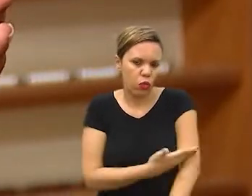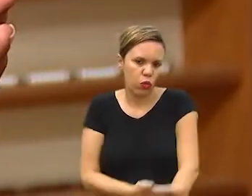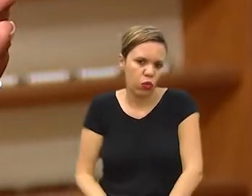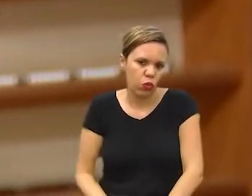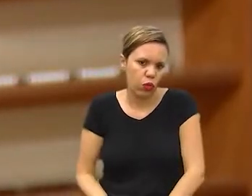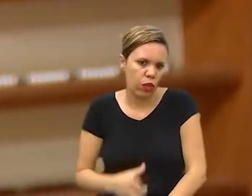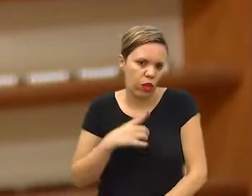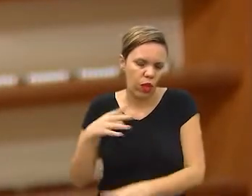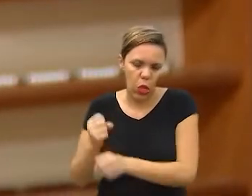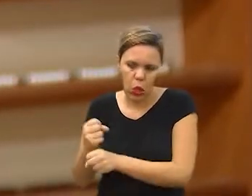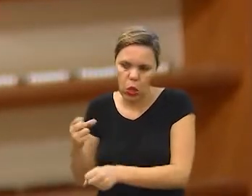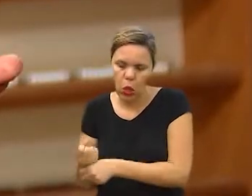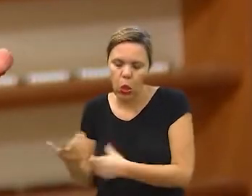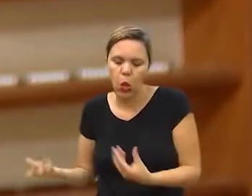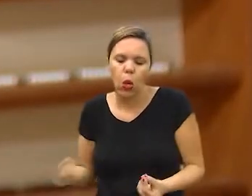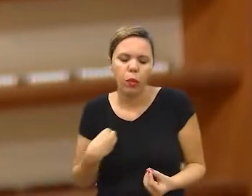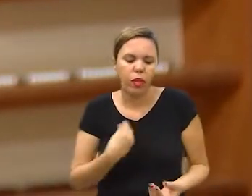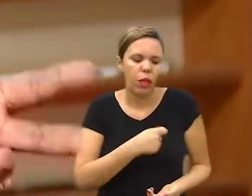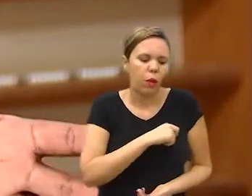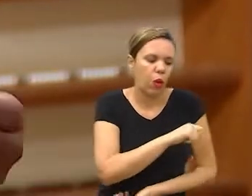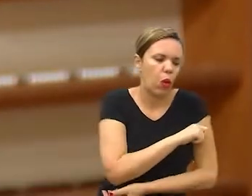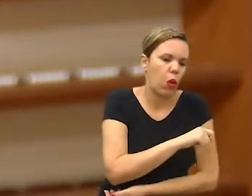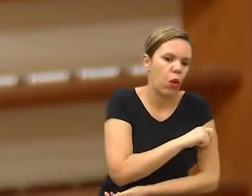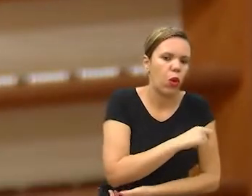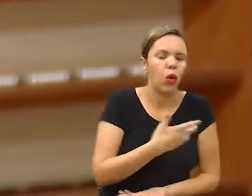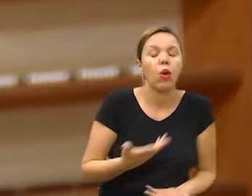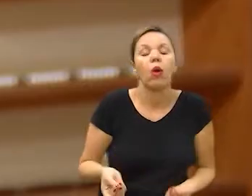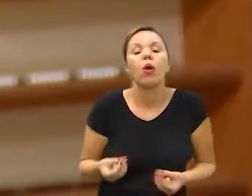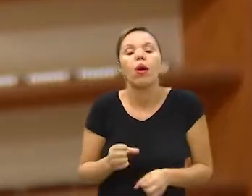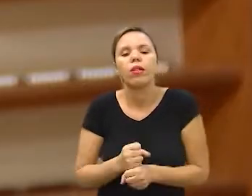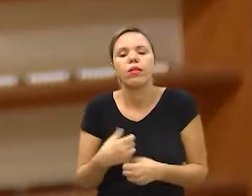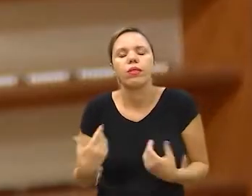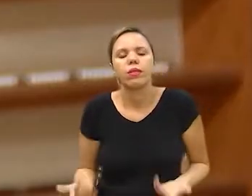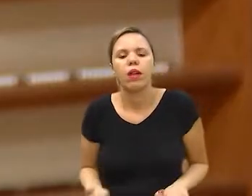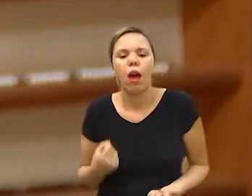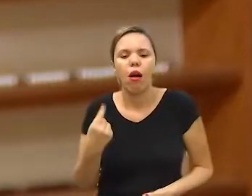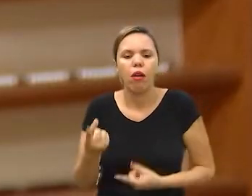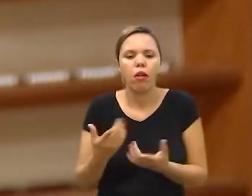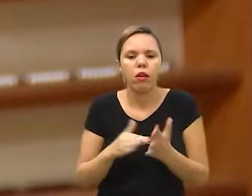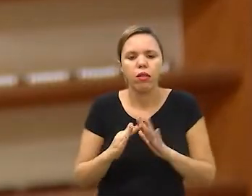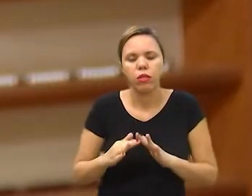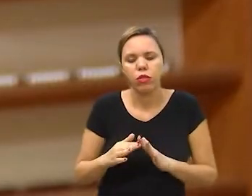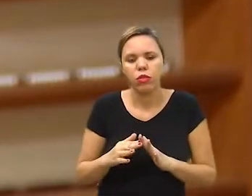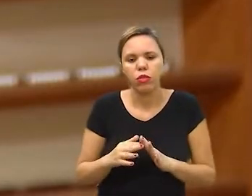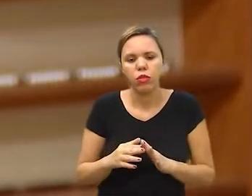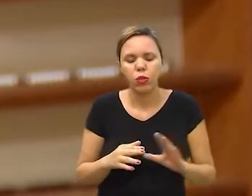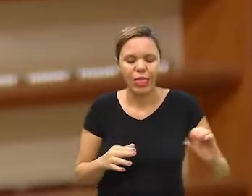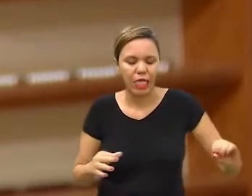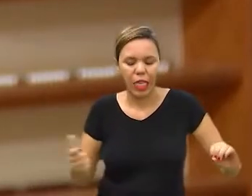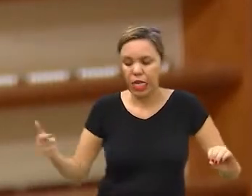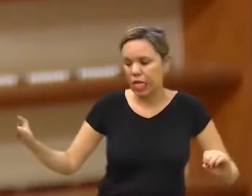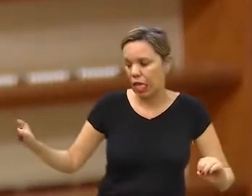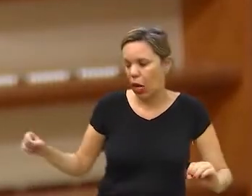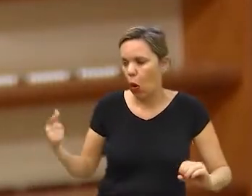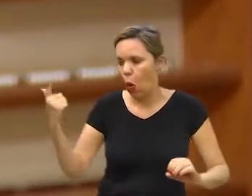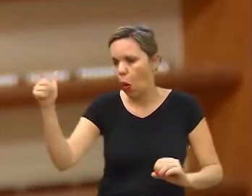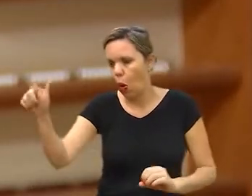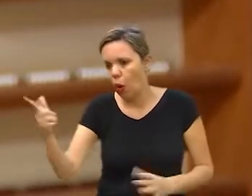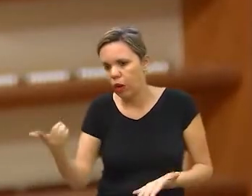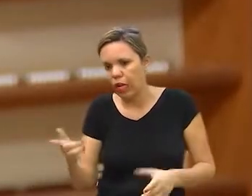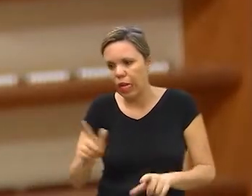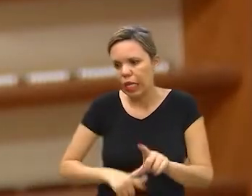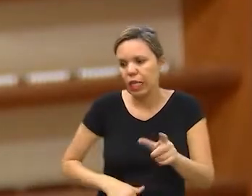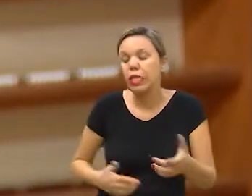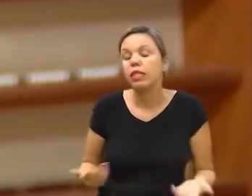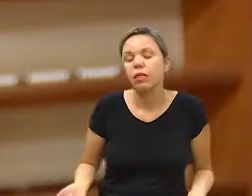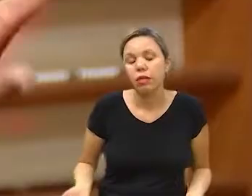acostumados a ter nota. Ai, como é que está meu aluno? Qual é a nota? Né? Algumas escolas usam de 0 a 10, outras